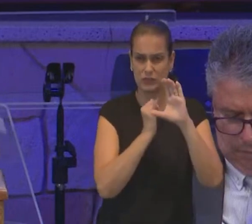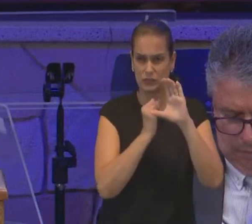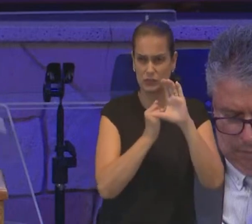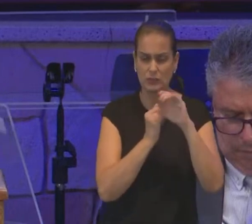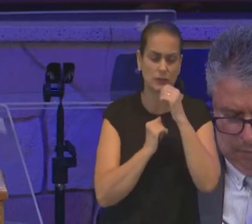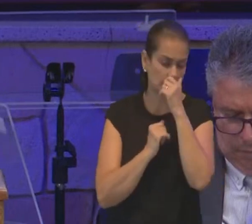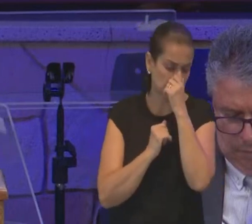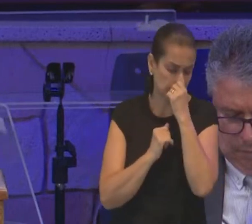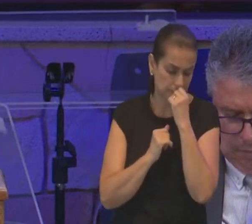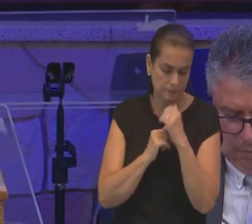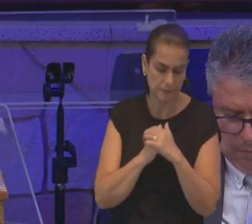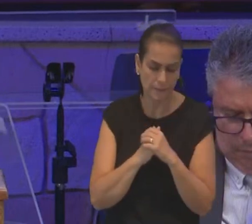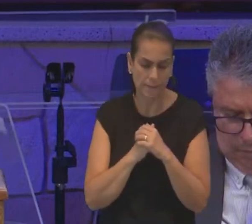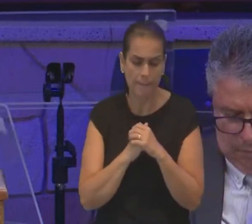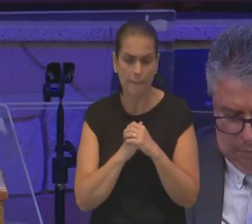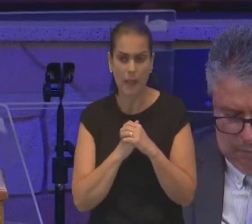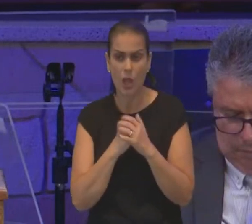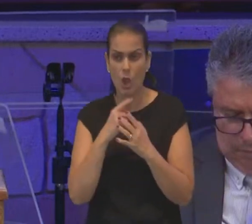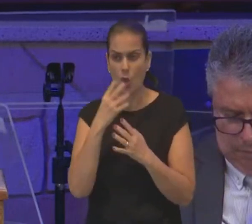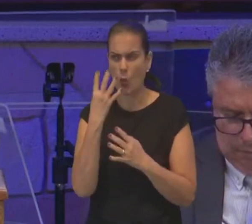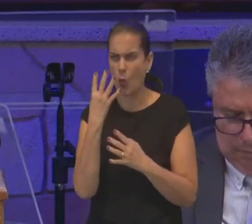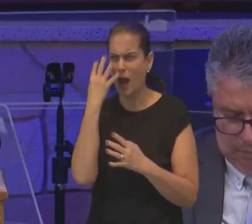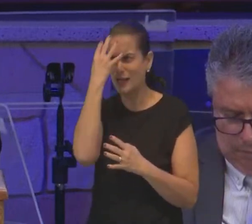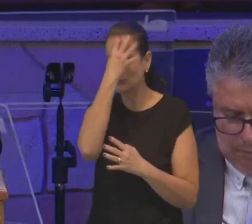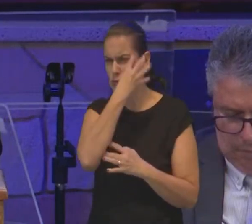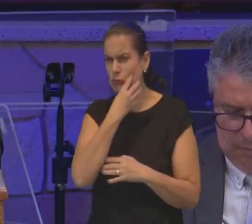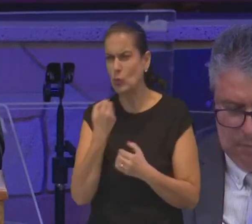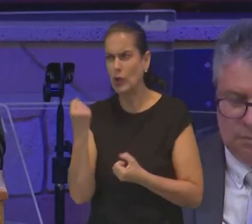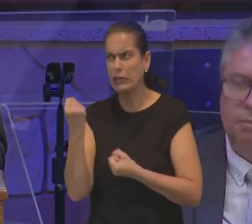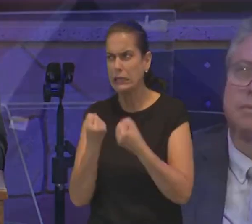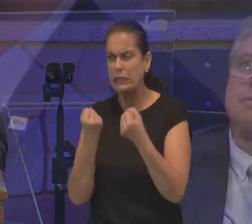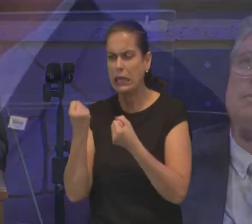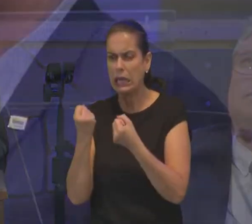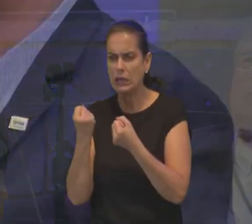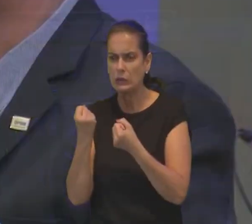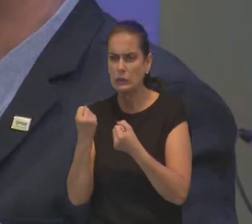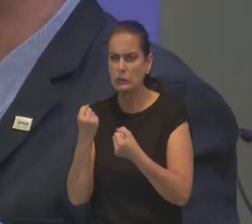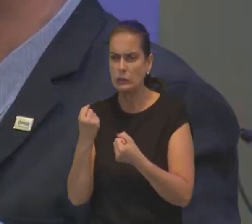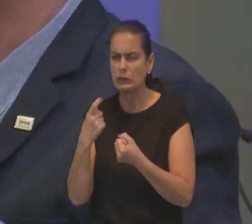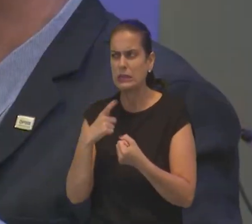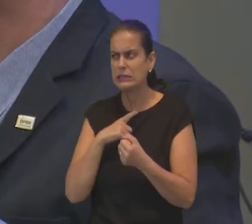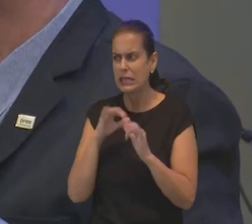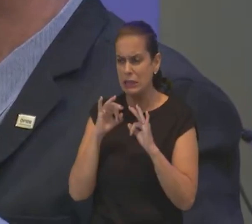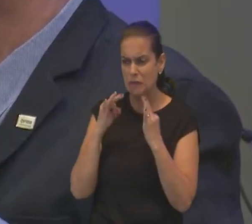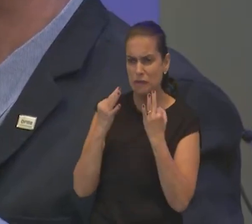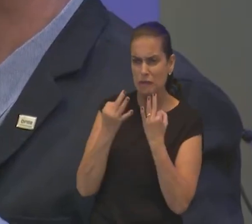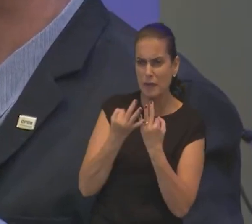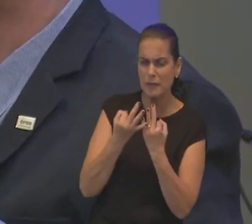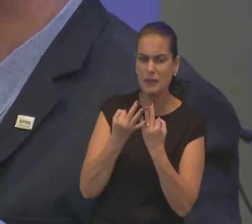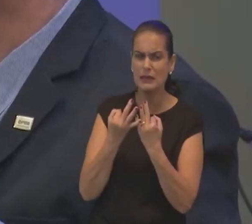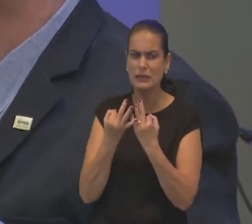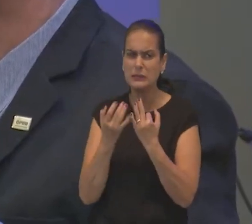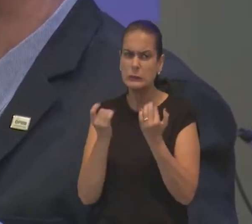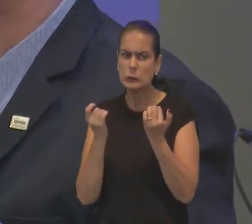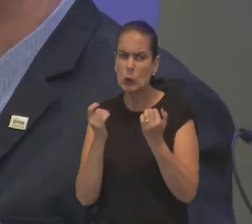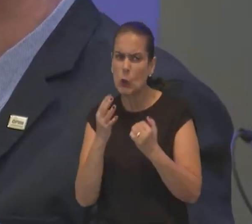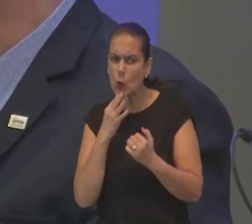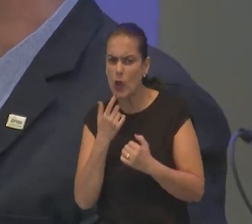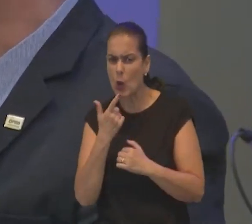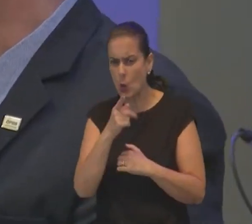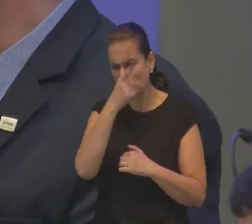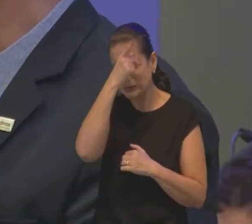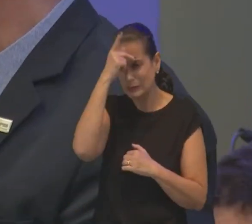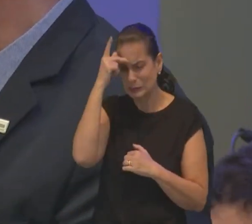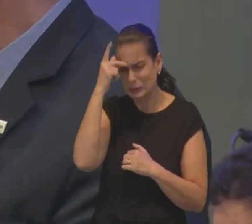para Natal, 4 horas de carro. Se você tem algum familiar ou conhece algum dependente